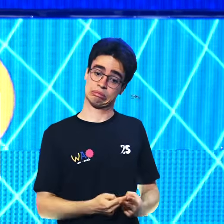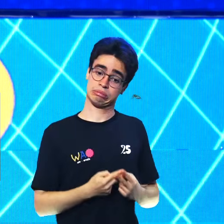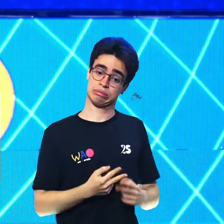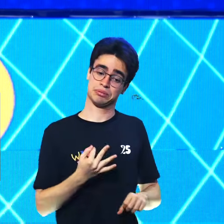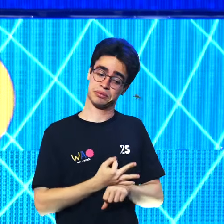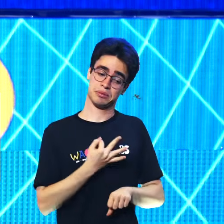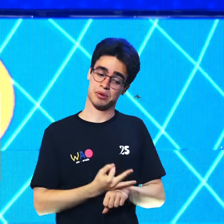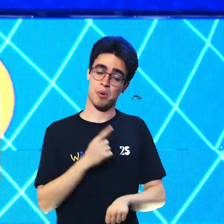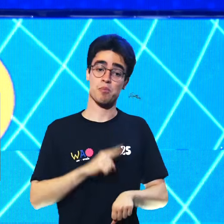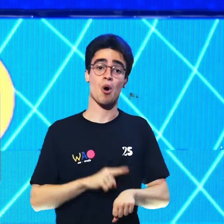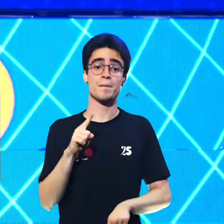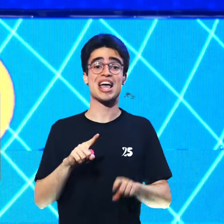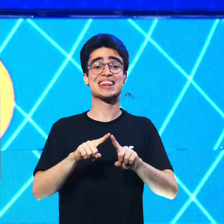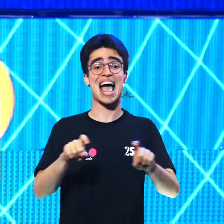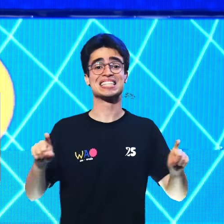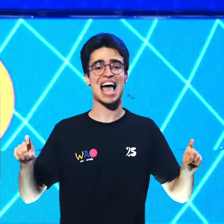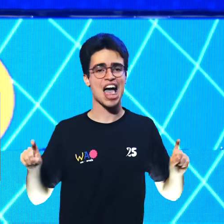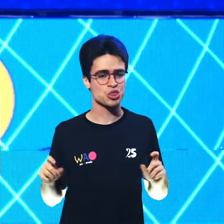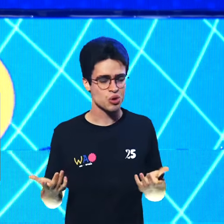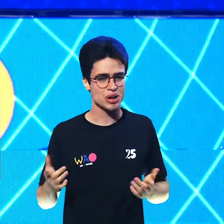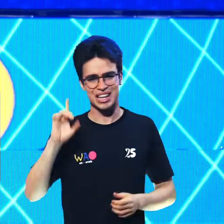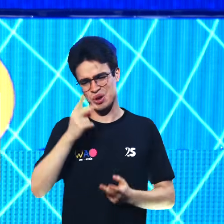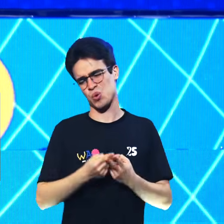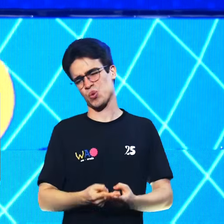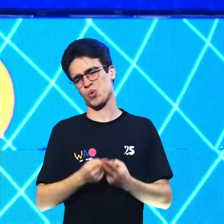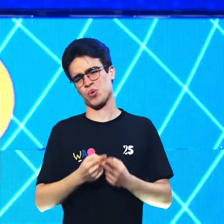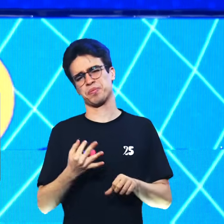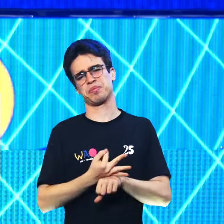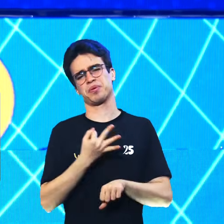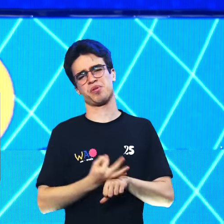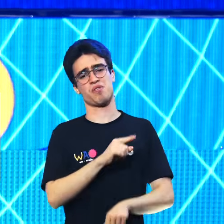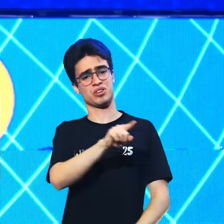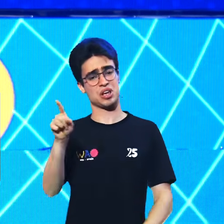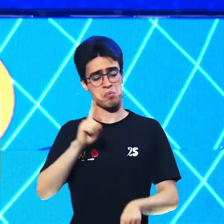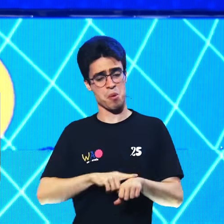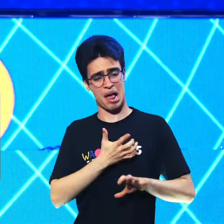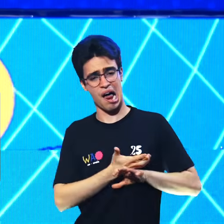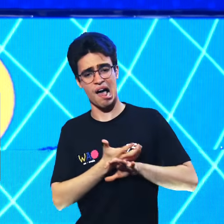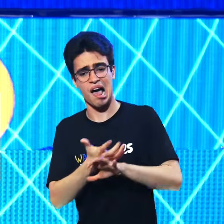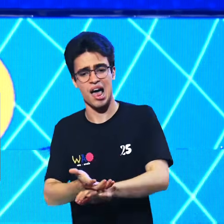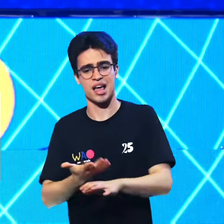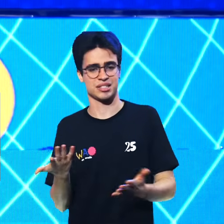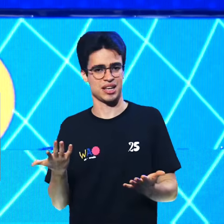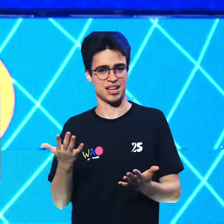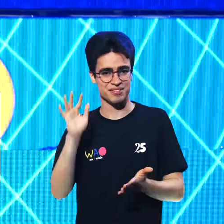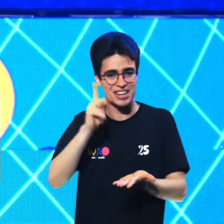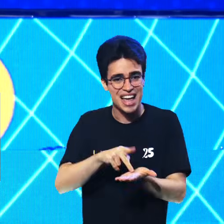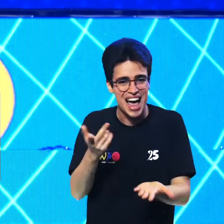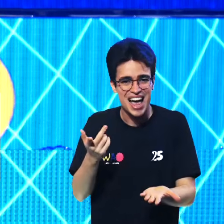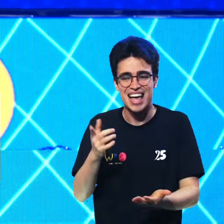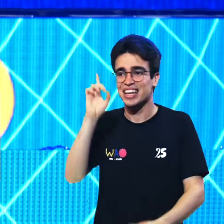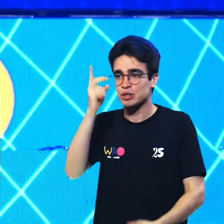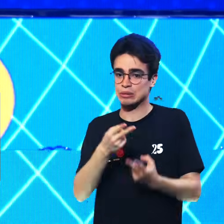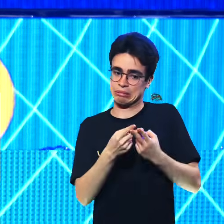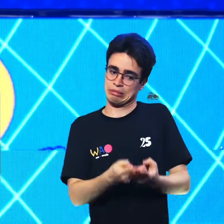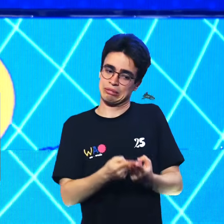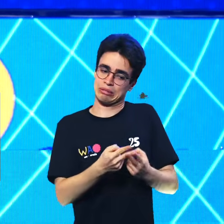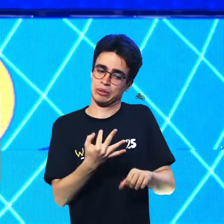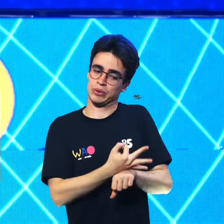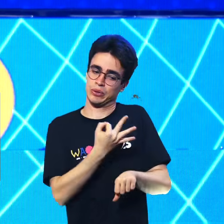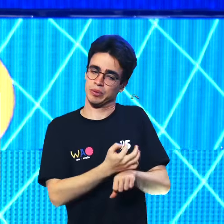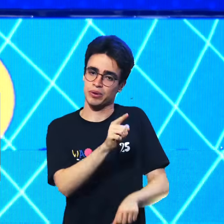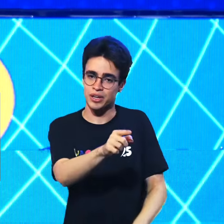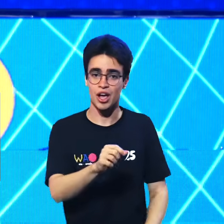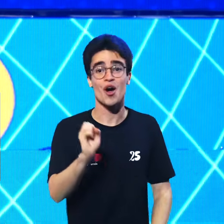deserto. Deus te aturou no deserto. Todos nós já passamos por deserto, sim ou não? Deus te aturou ou ele